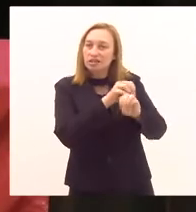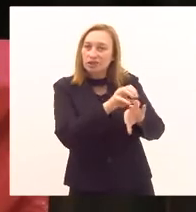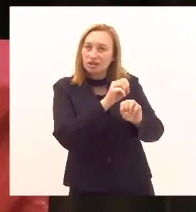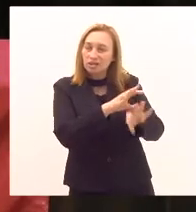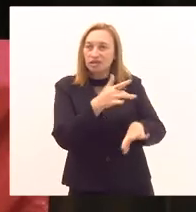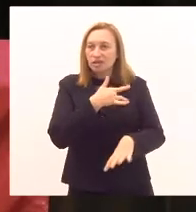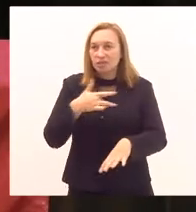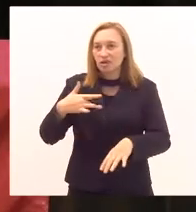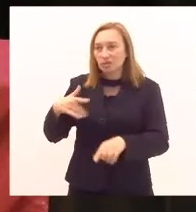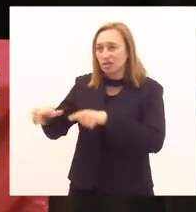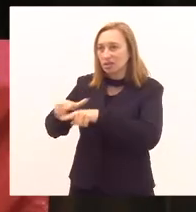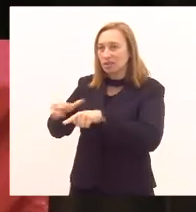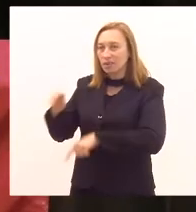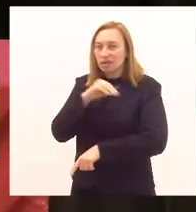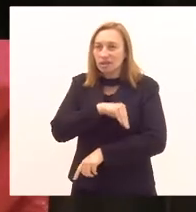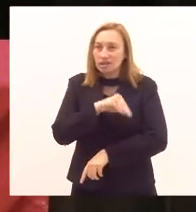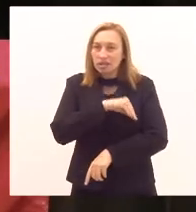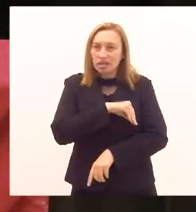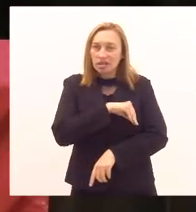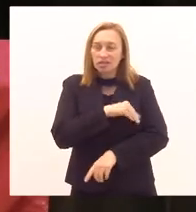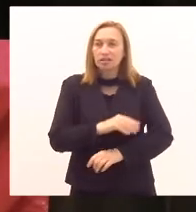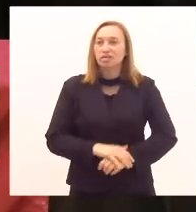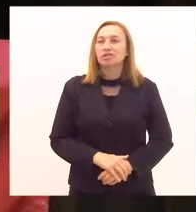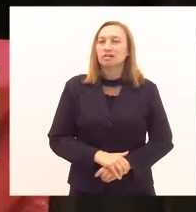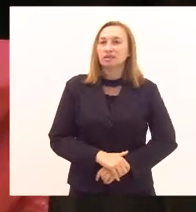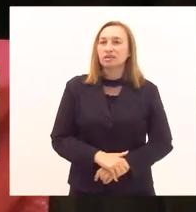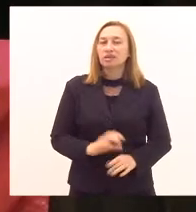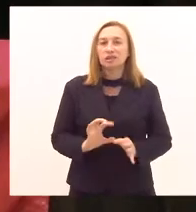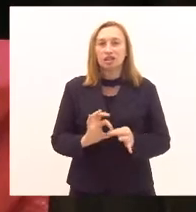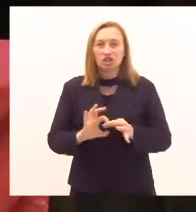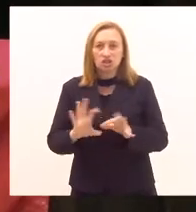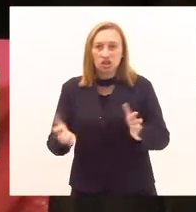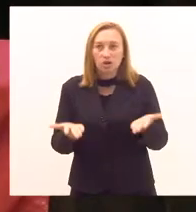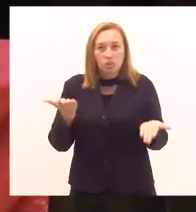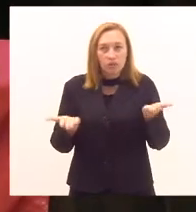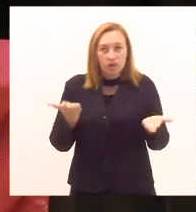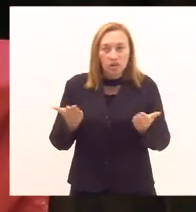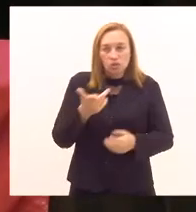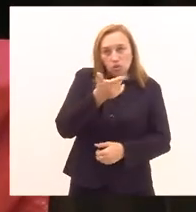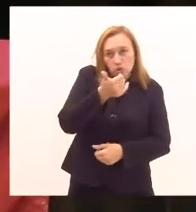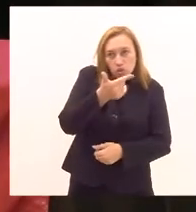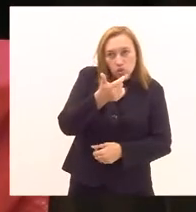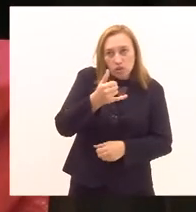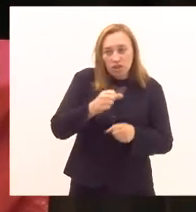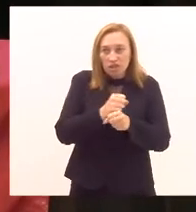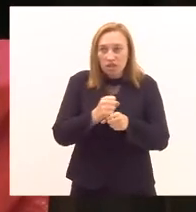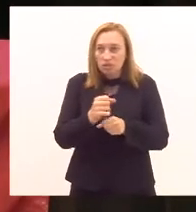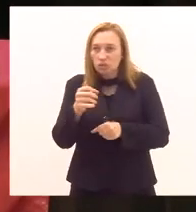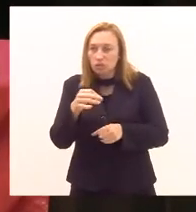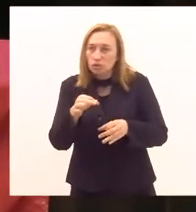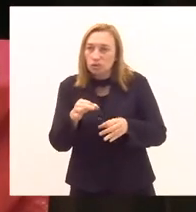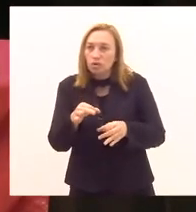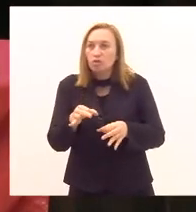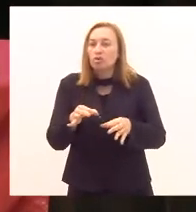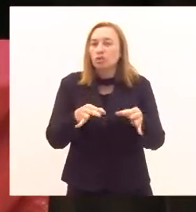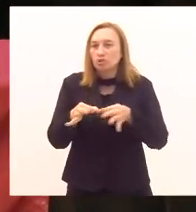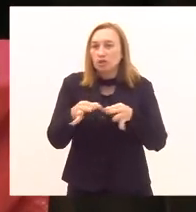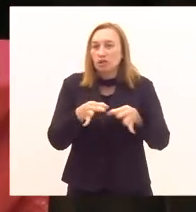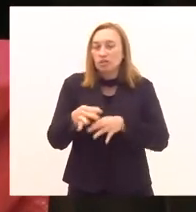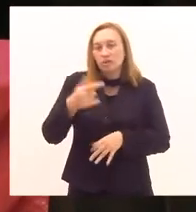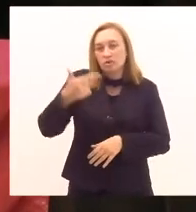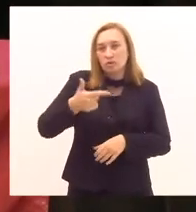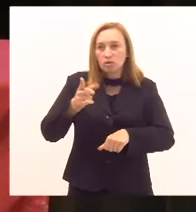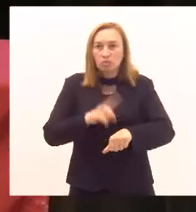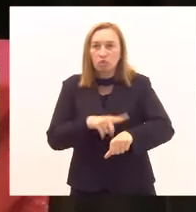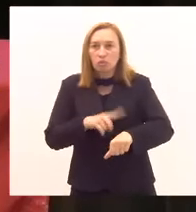saúde, trabalho e renda, e vamos deixar o balanço dos 12 anos do programa para uma segunda etapa. O Hernani já